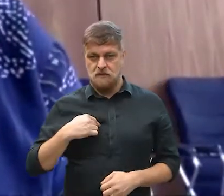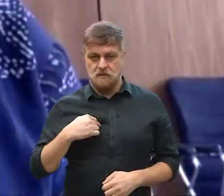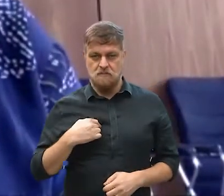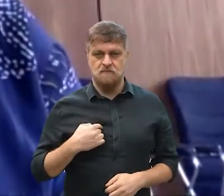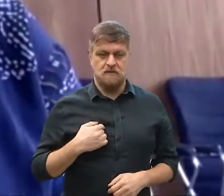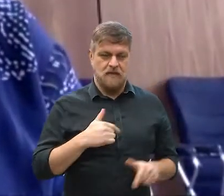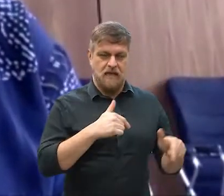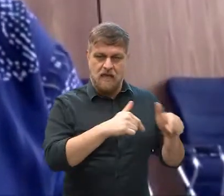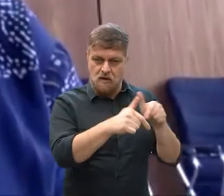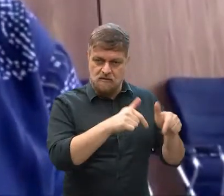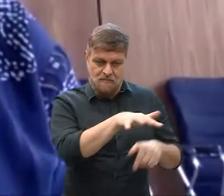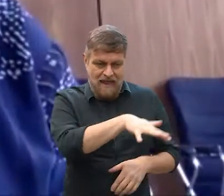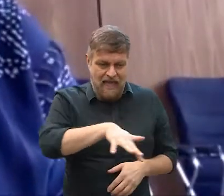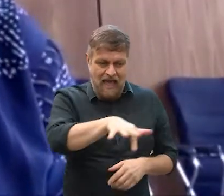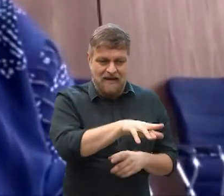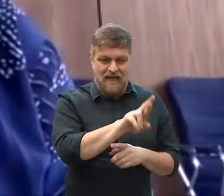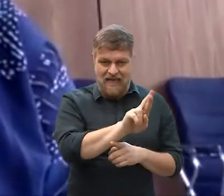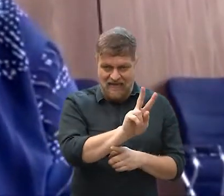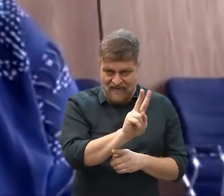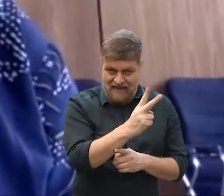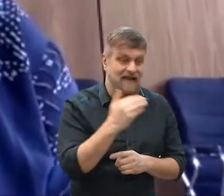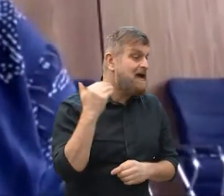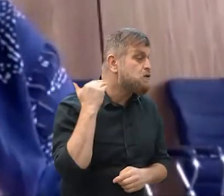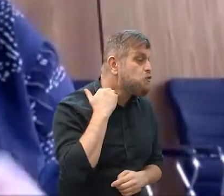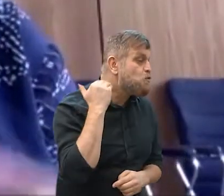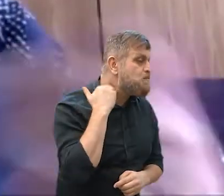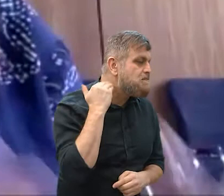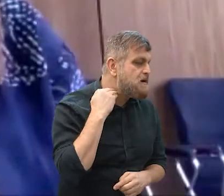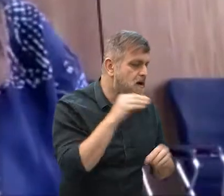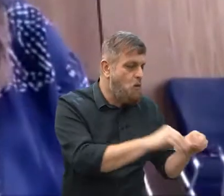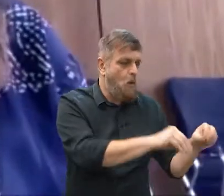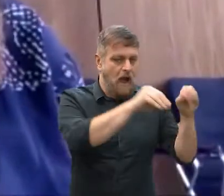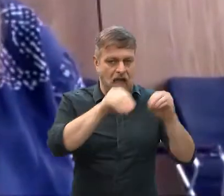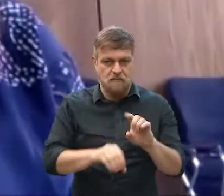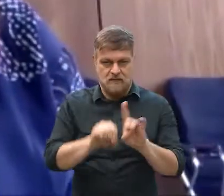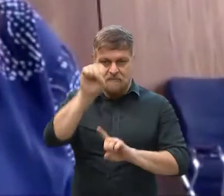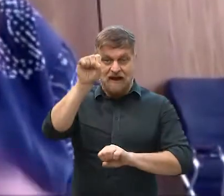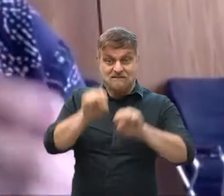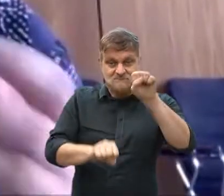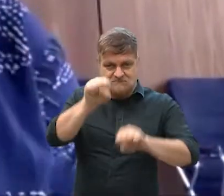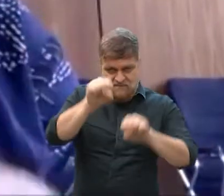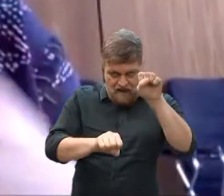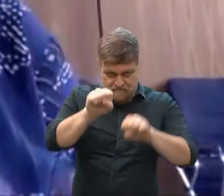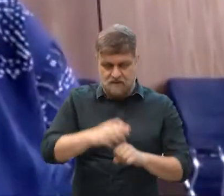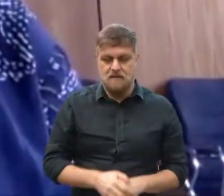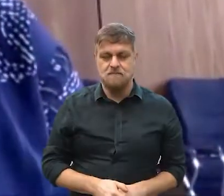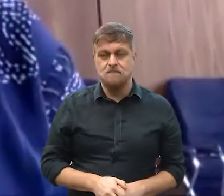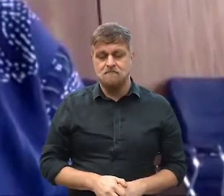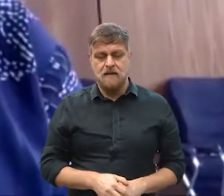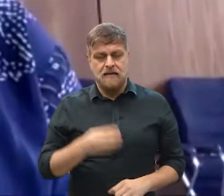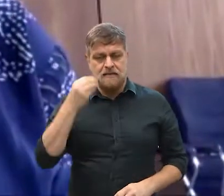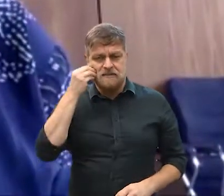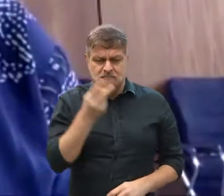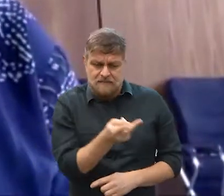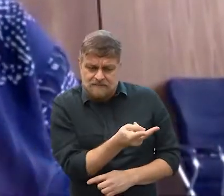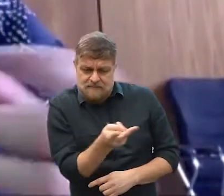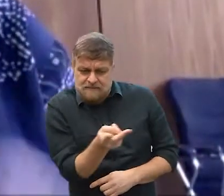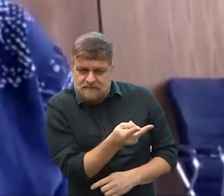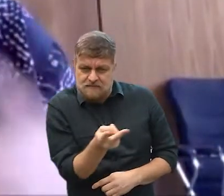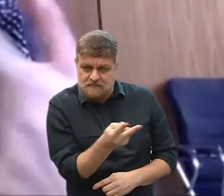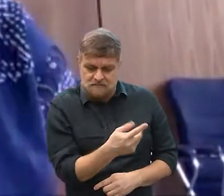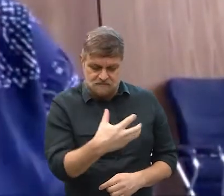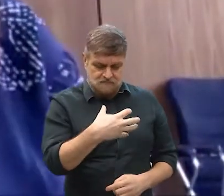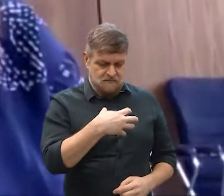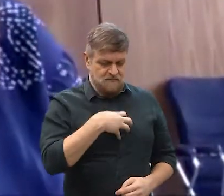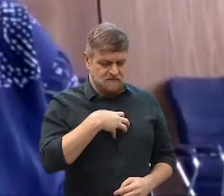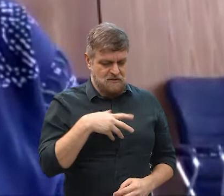eu fiz toda uma carreira em recursos humanos na área do banco, e depois eu fui para a indústria. Mas ter essa vivência em outros locais me fez ser